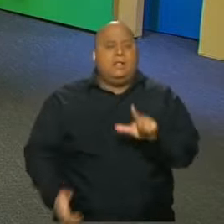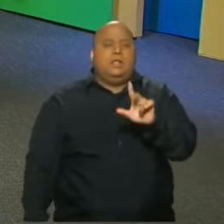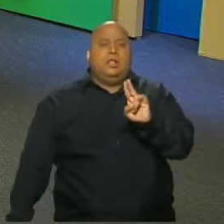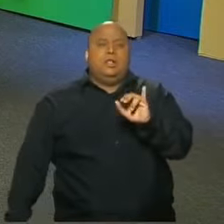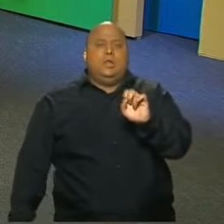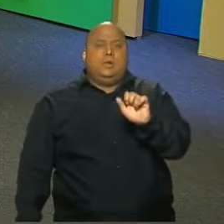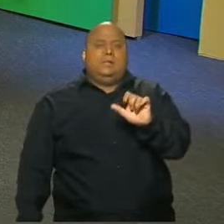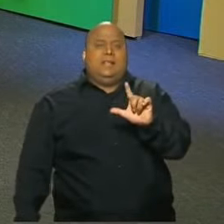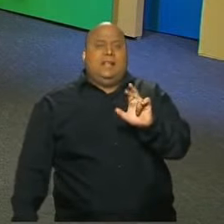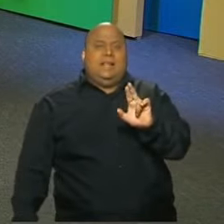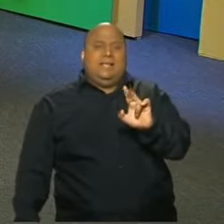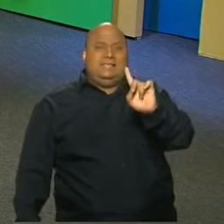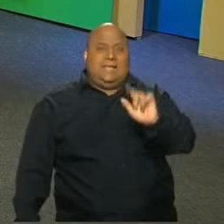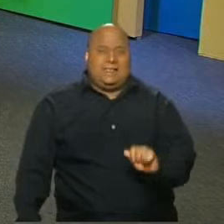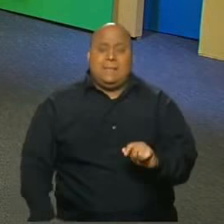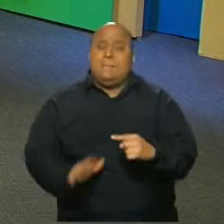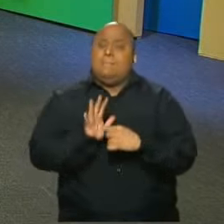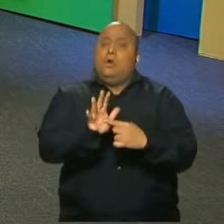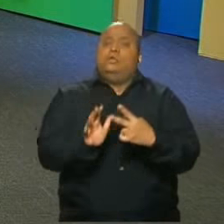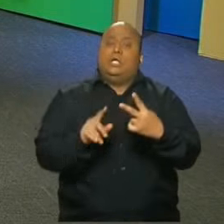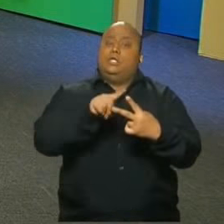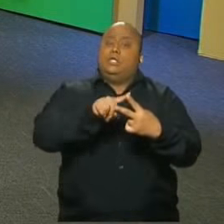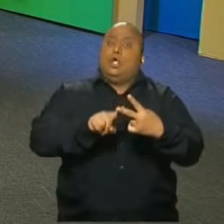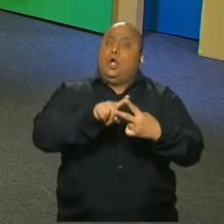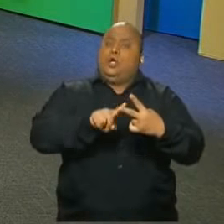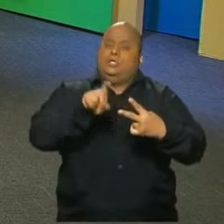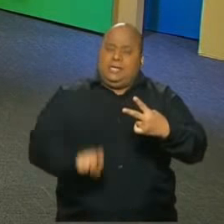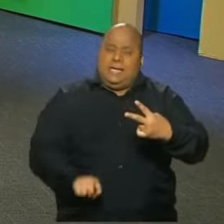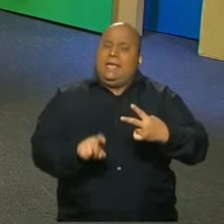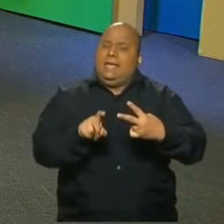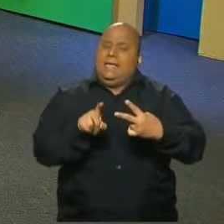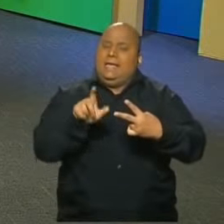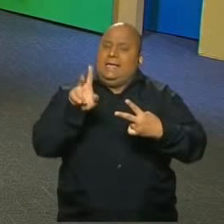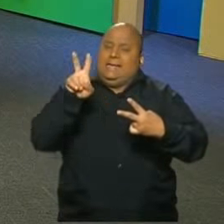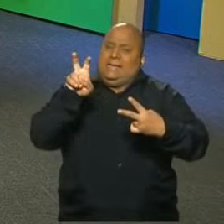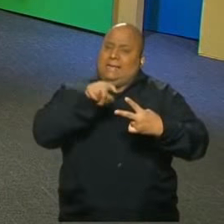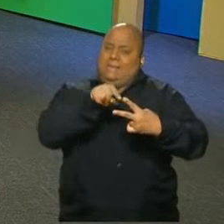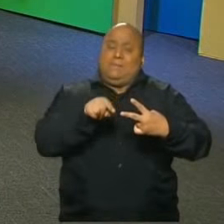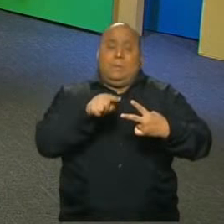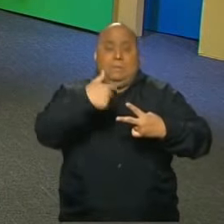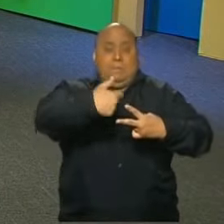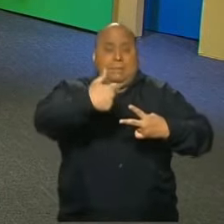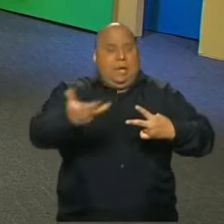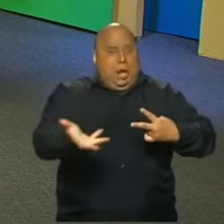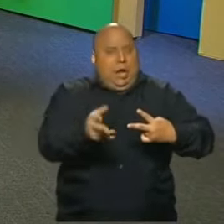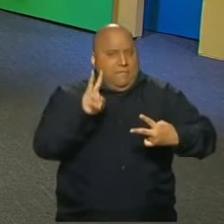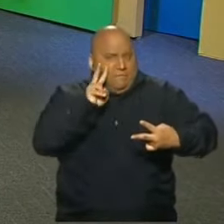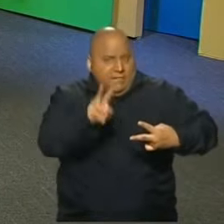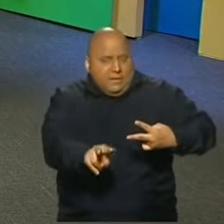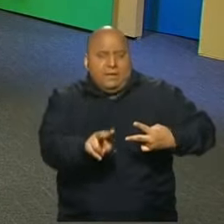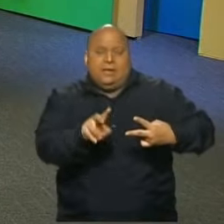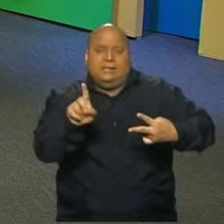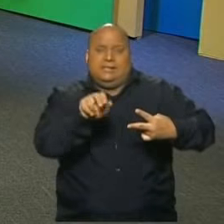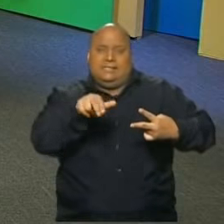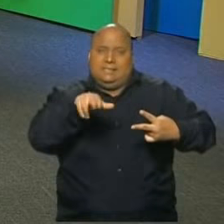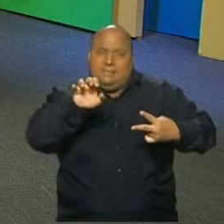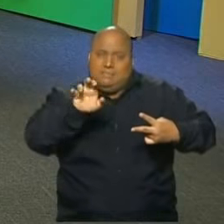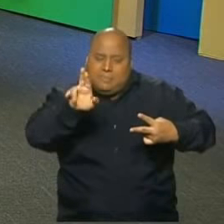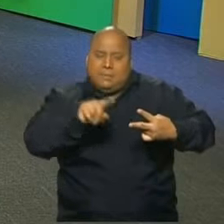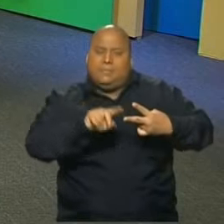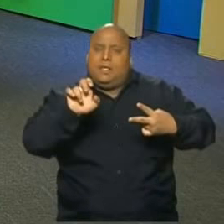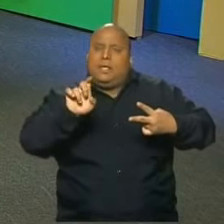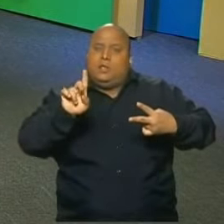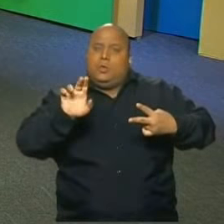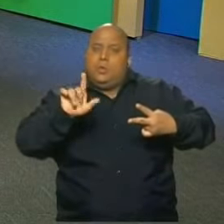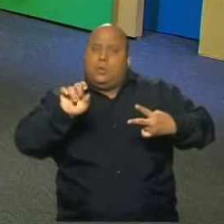Luísa Lacerda, que nos traz dois temas gravados por Rosinha. O primeiro ouviremos agora, Zanzibar, de Edu